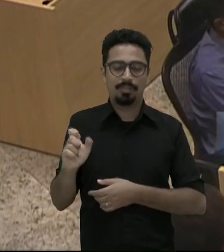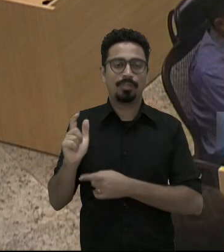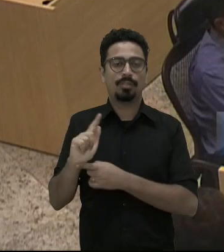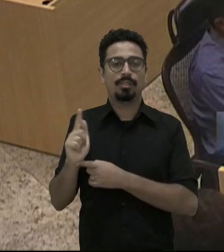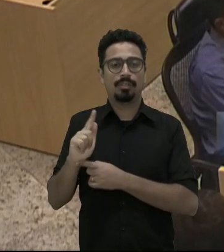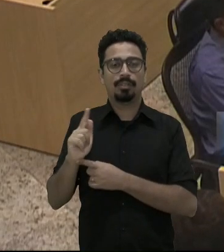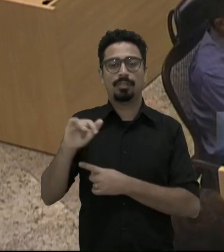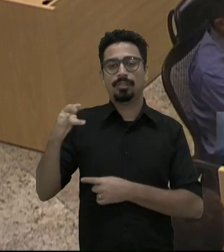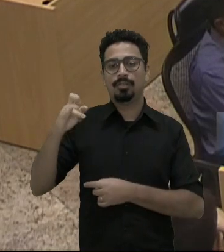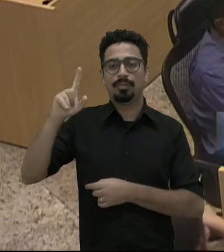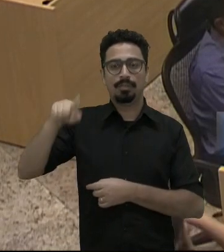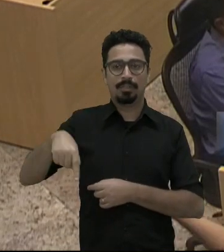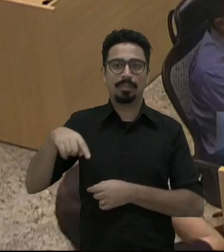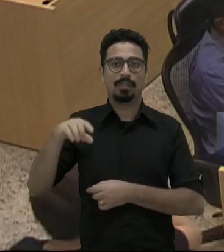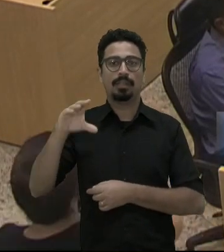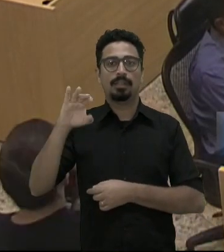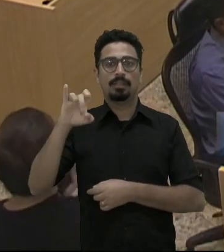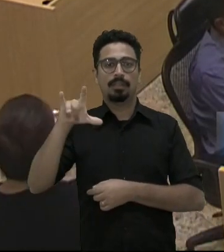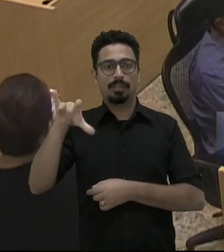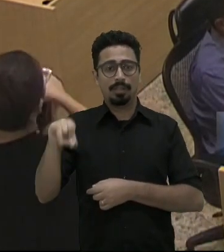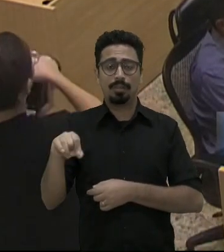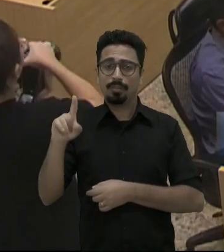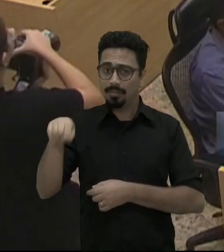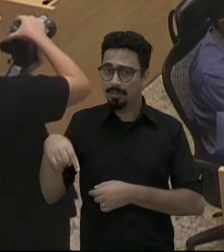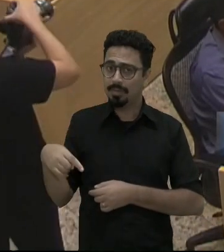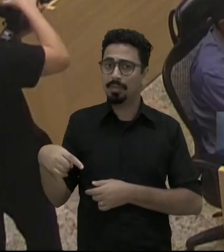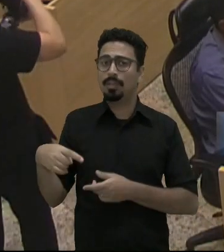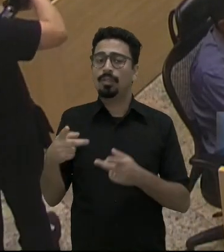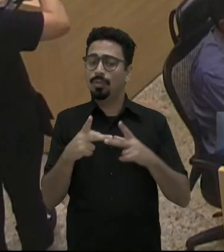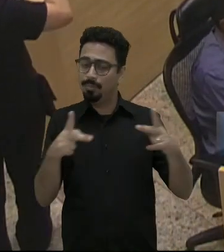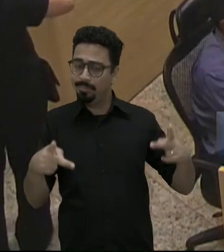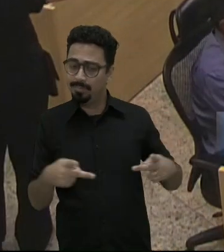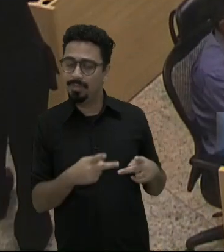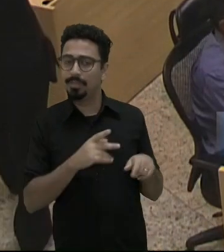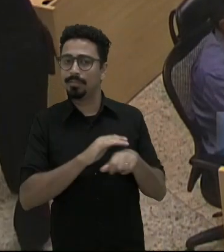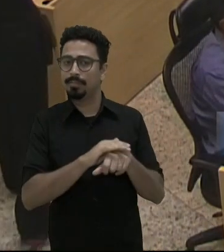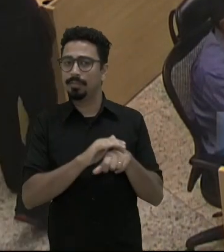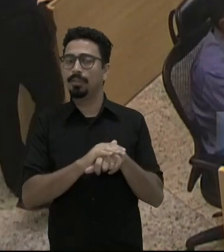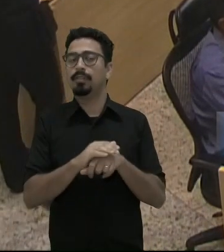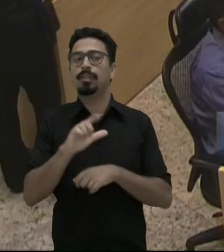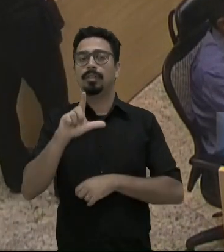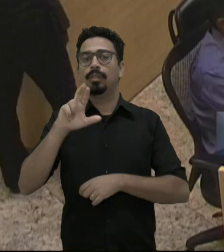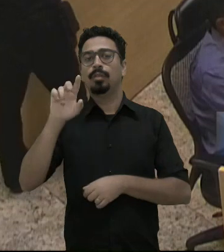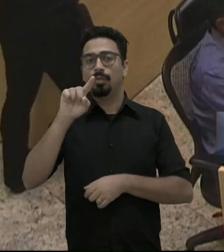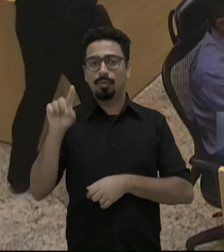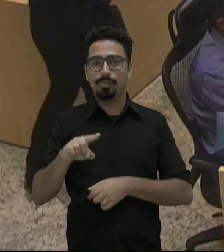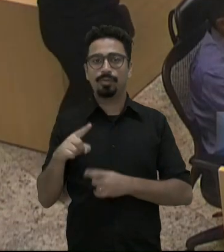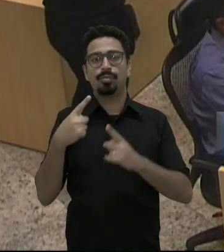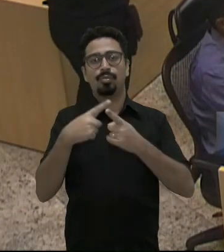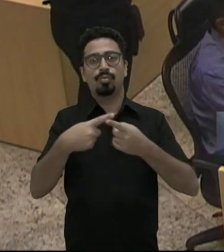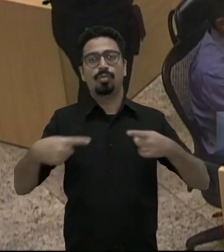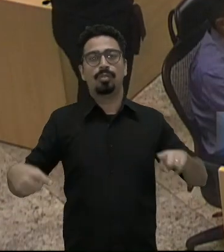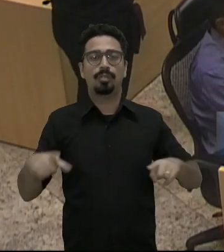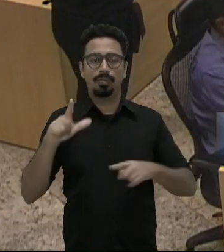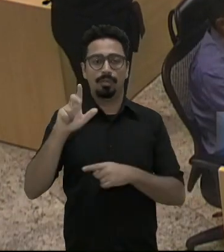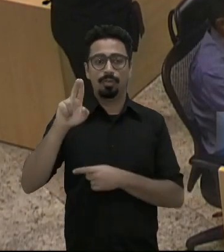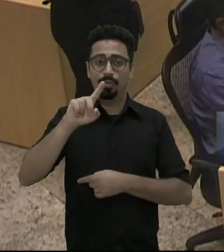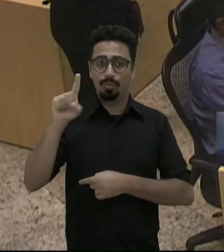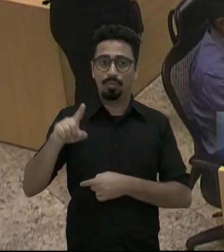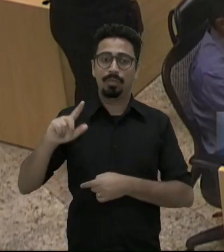Elcimar Sério. O pizzaiolo Rubens Luiz da Silva Santos. O churrasqueiro Luiz Henrique